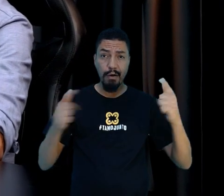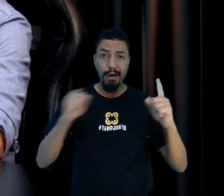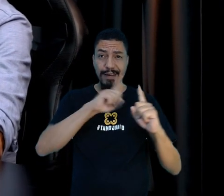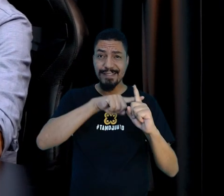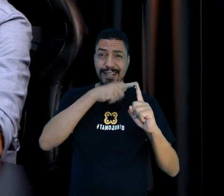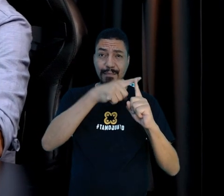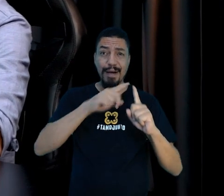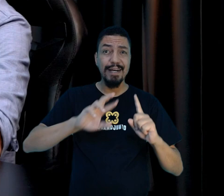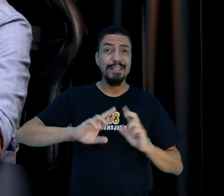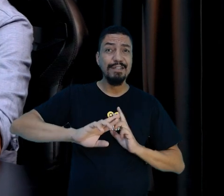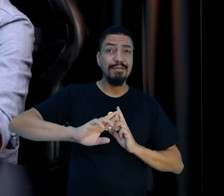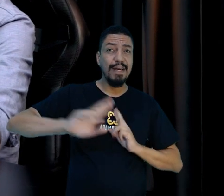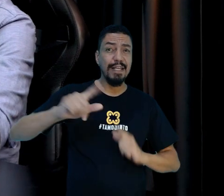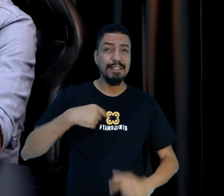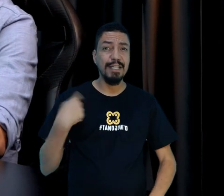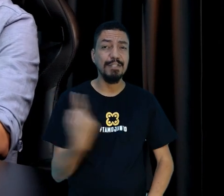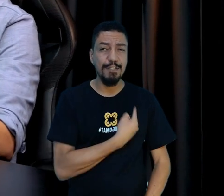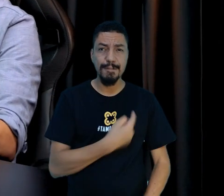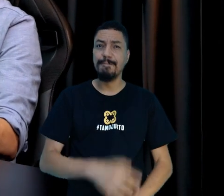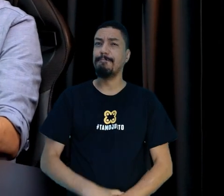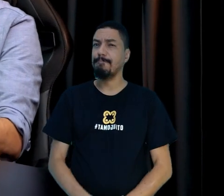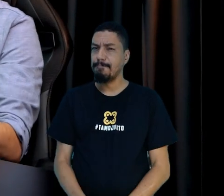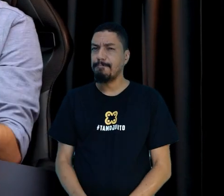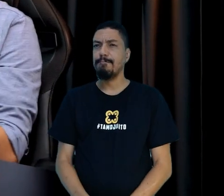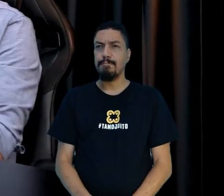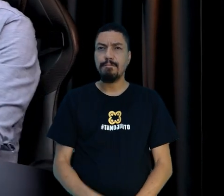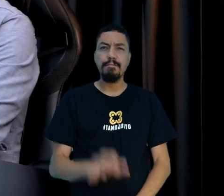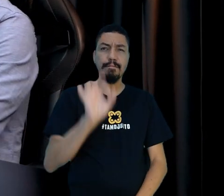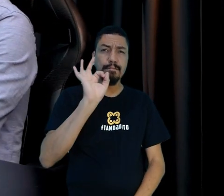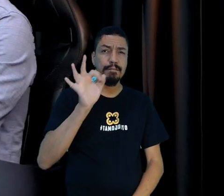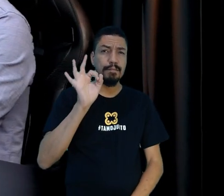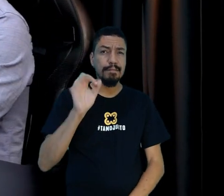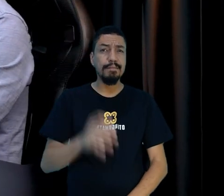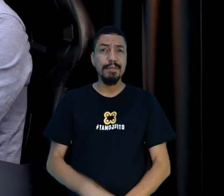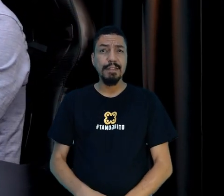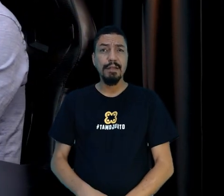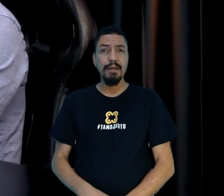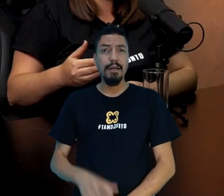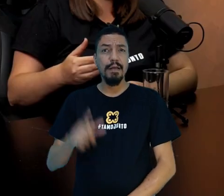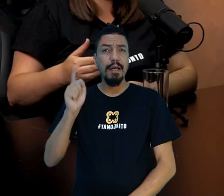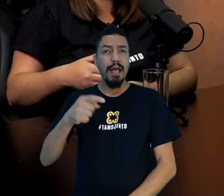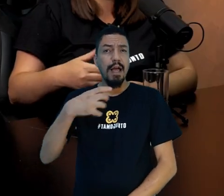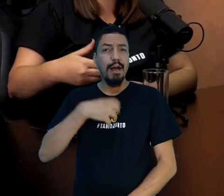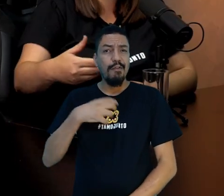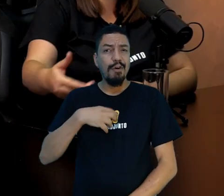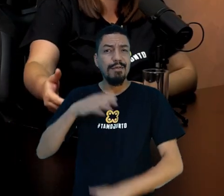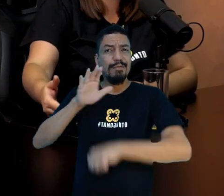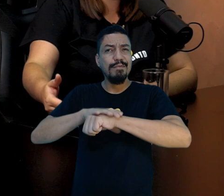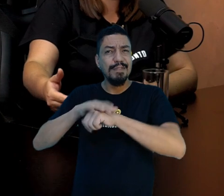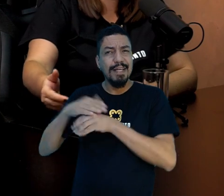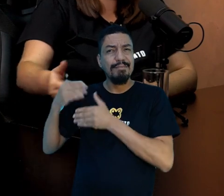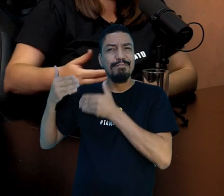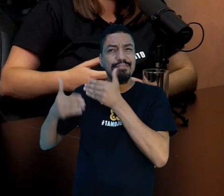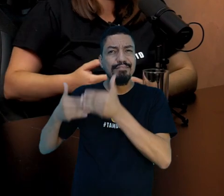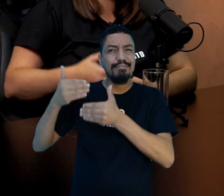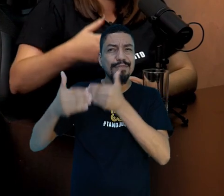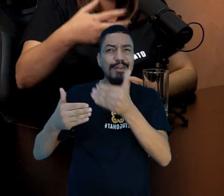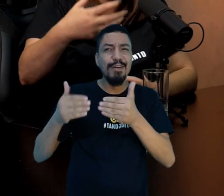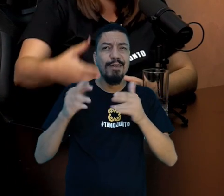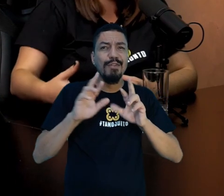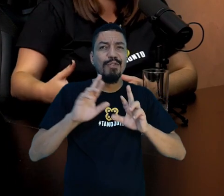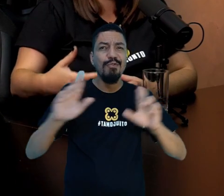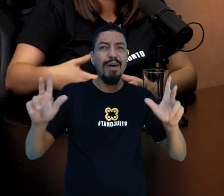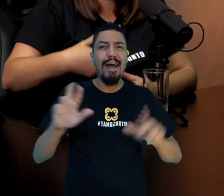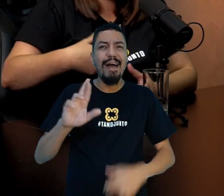da gente individualmente, né? Exato, são socialmente construídas através do tempo, né? Então não é uma coisa